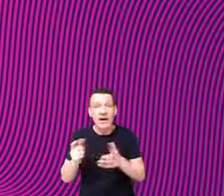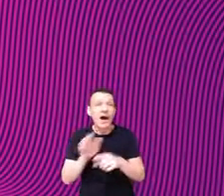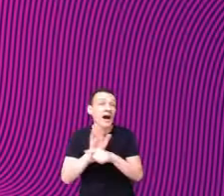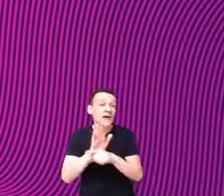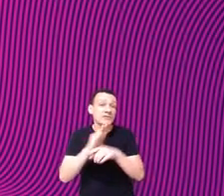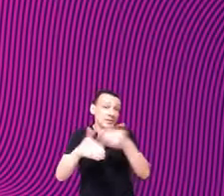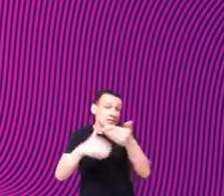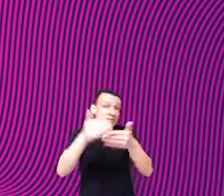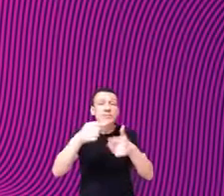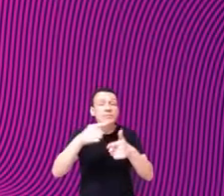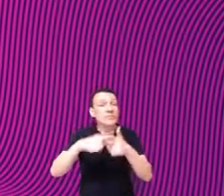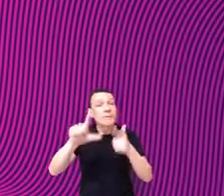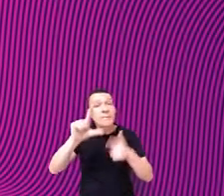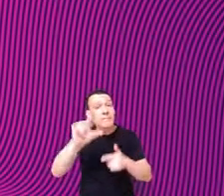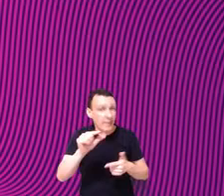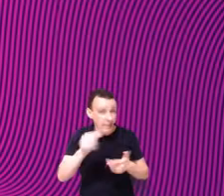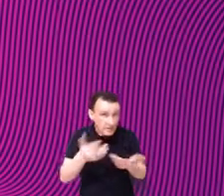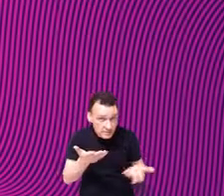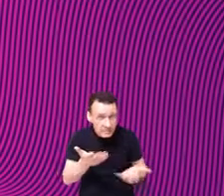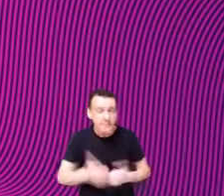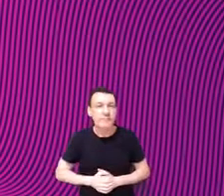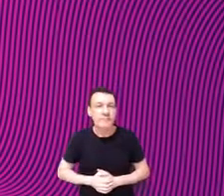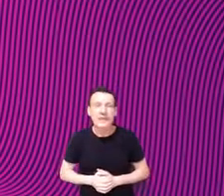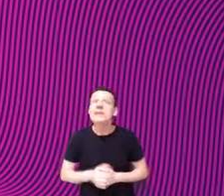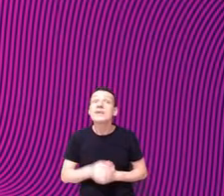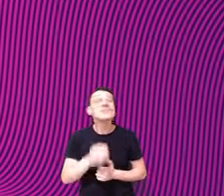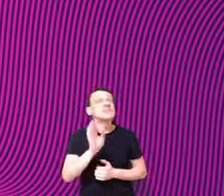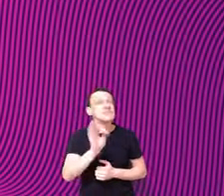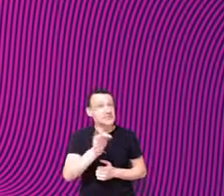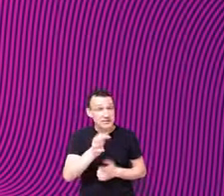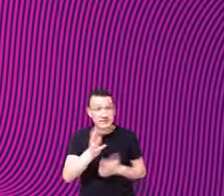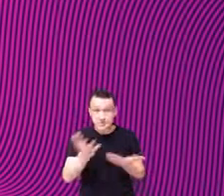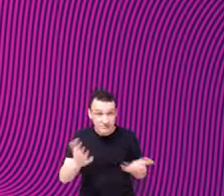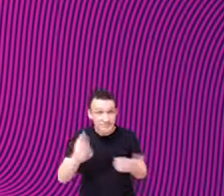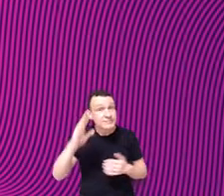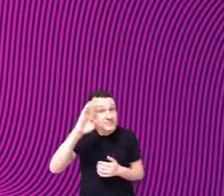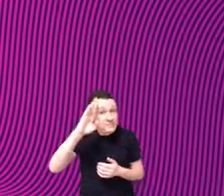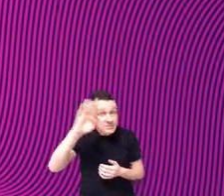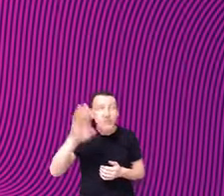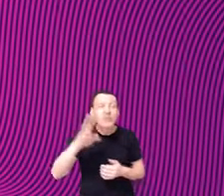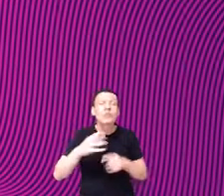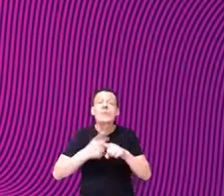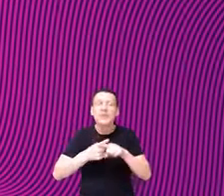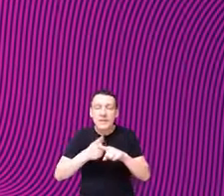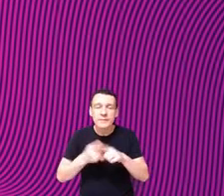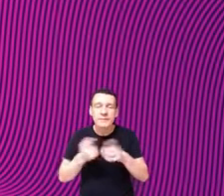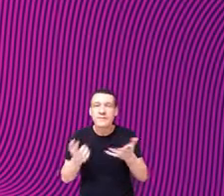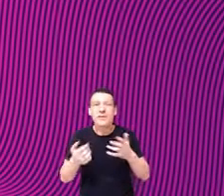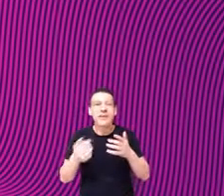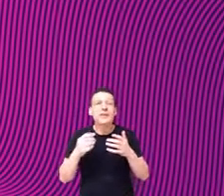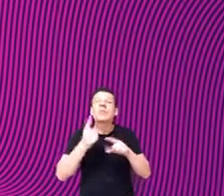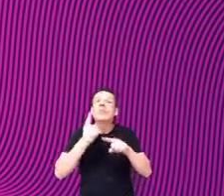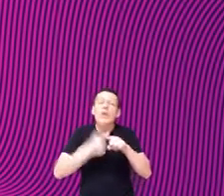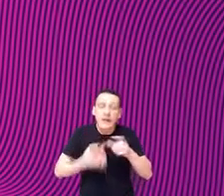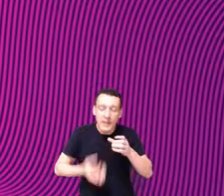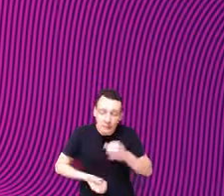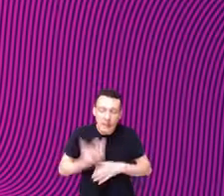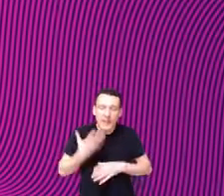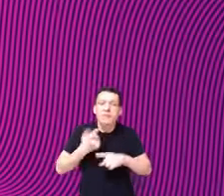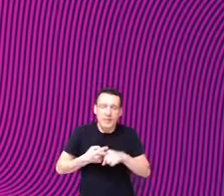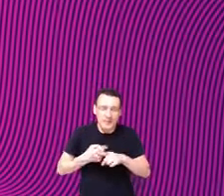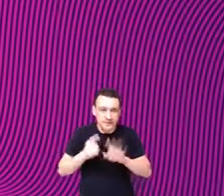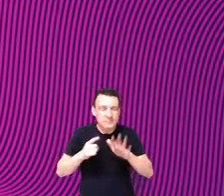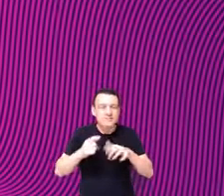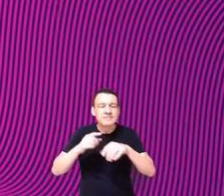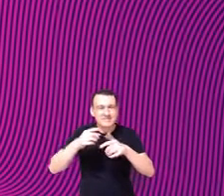o que estaria por trás desse desconhecido, né? Acho que é um exercício interessante que mais e mais se fala em nefrologia como um todo, né, Paulo? Que